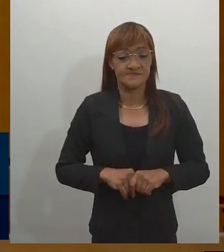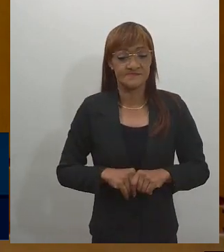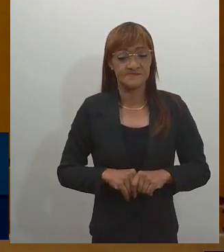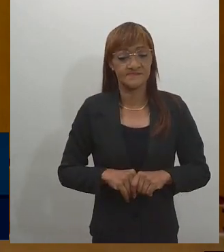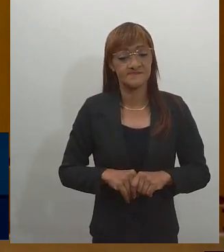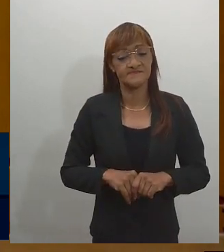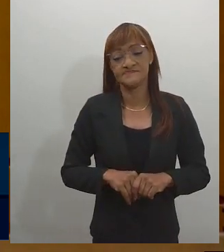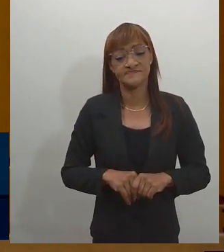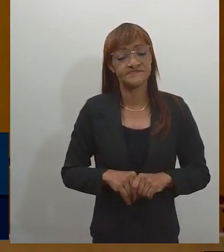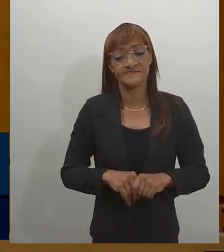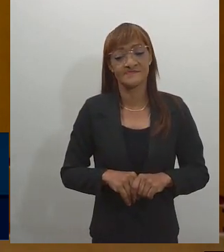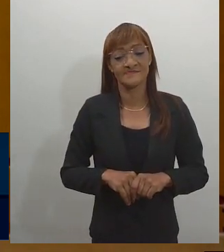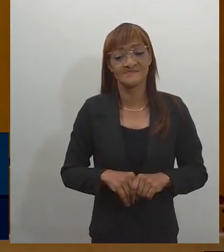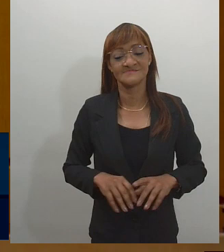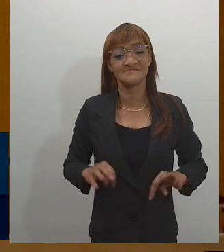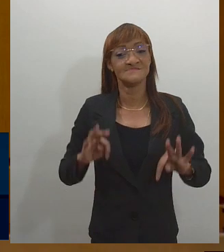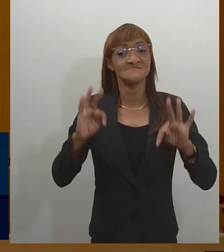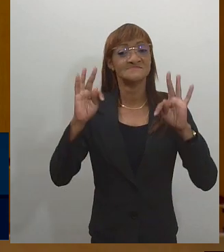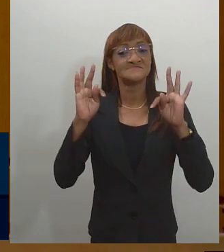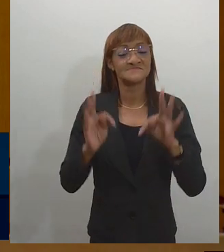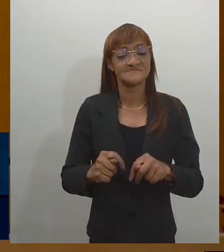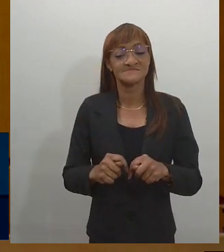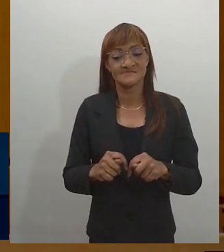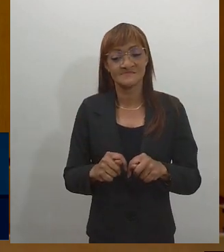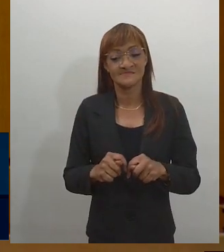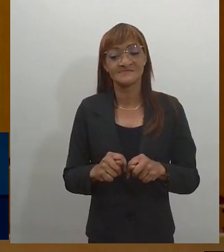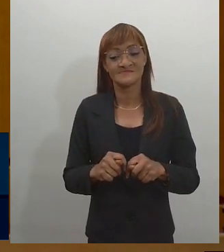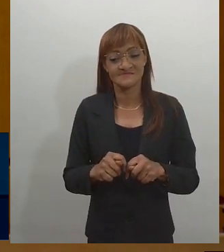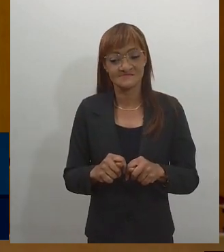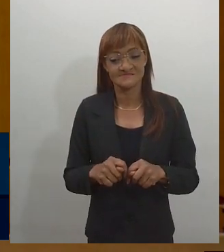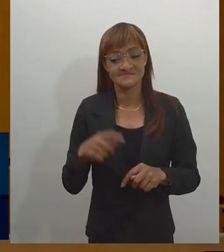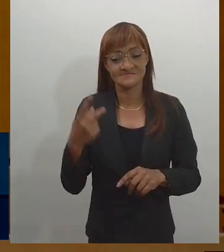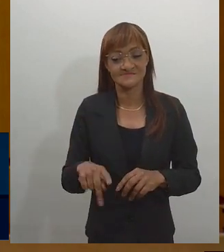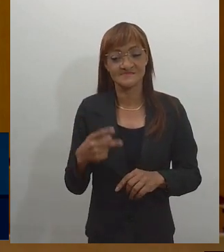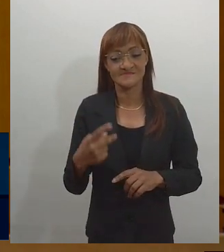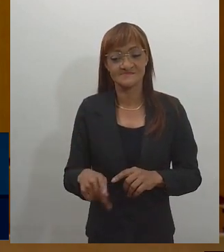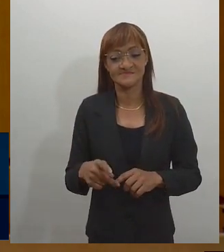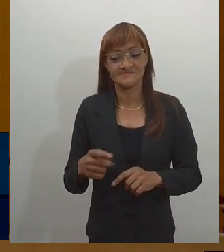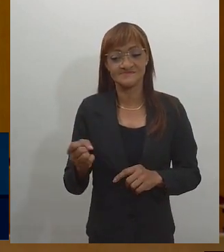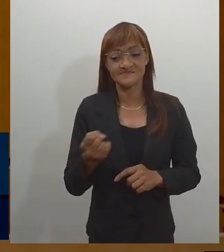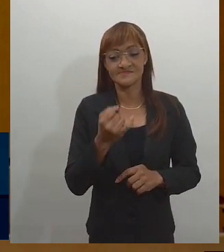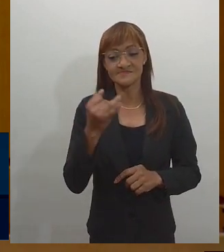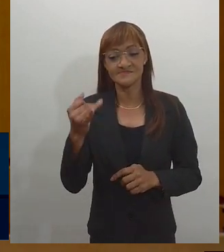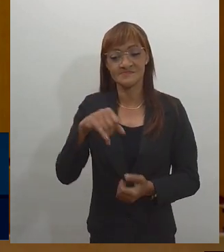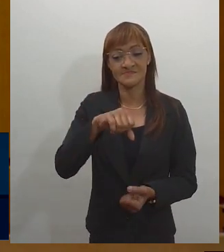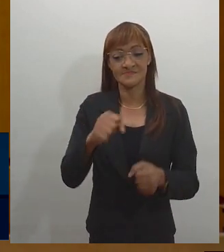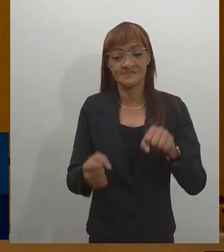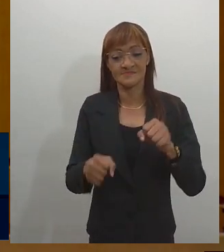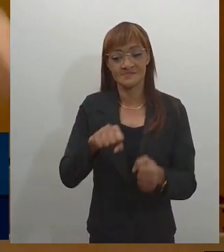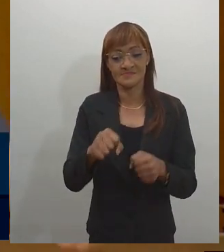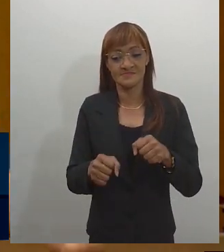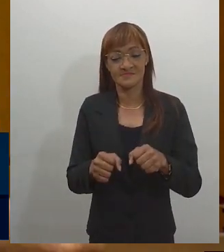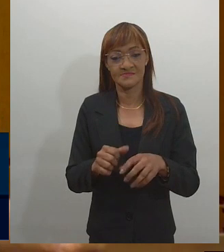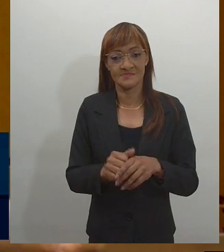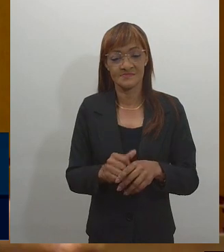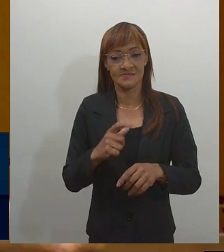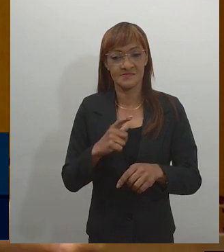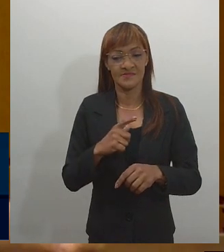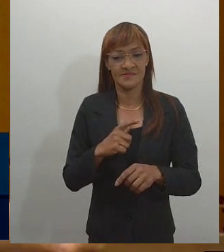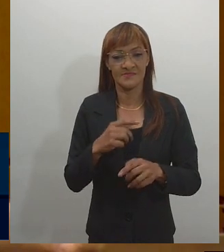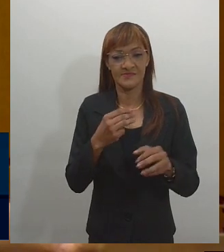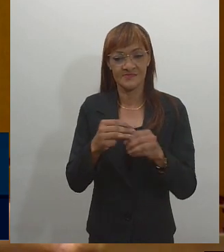histórico da quantidade de carros e de balanças nas rodovias estaduais. E isso, obviamente,